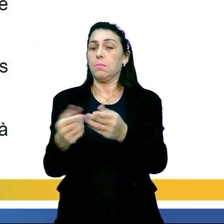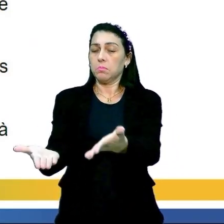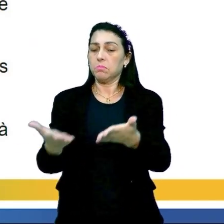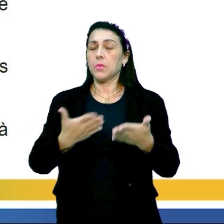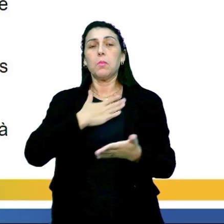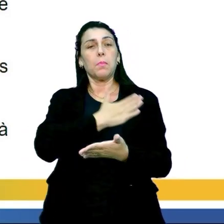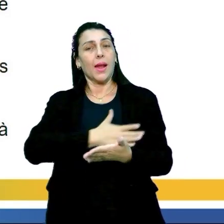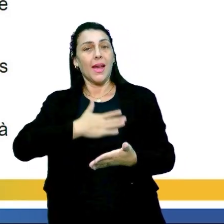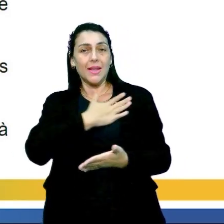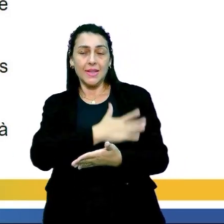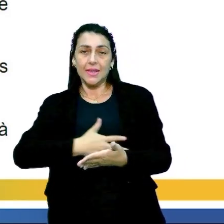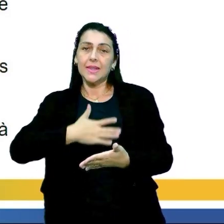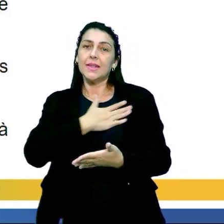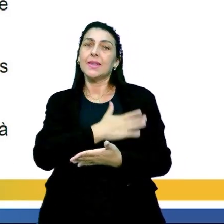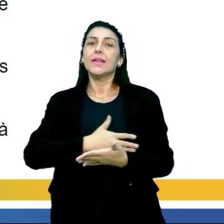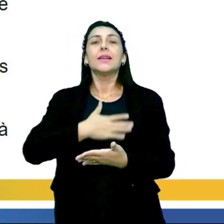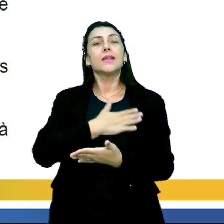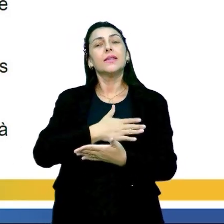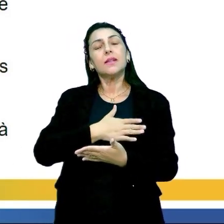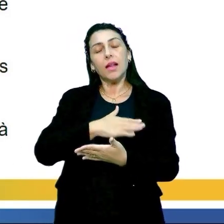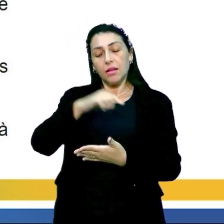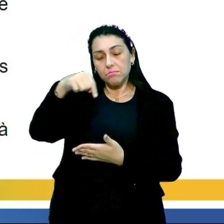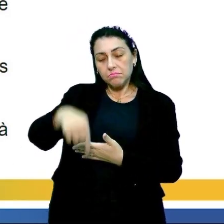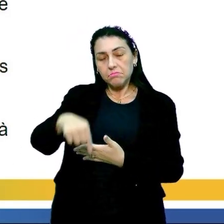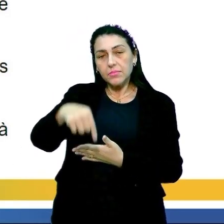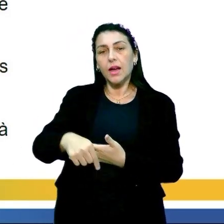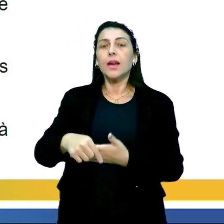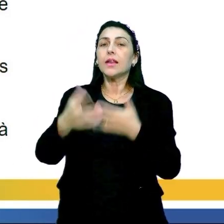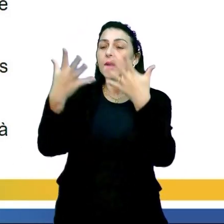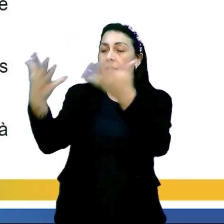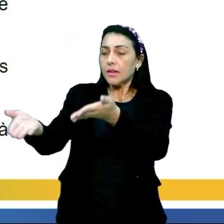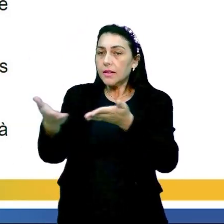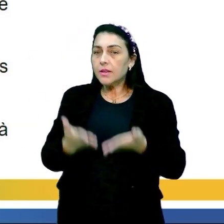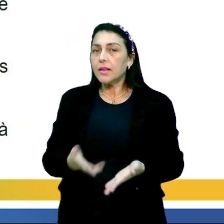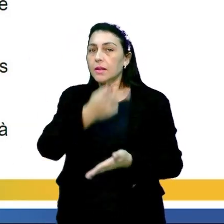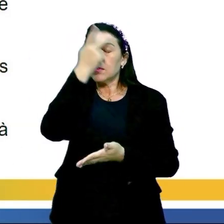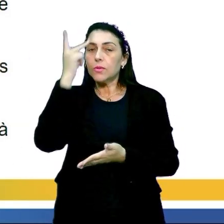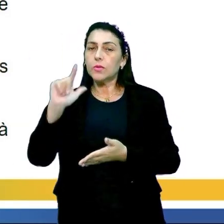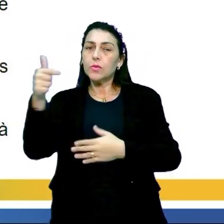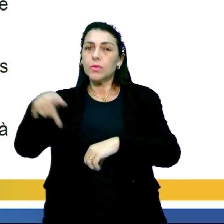de fora, tudo isso a gente pode pressupor aí enquanto latinidade, tá?